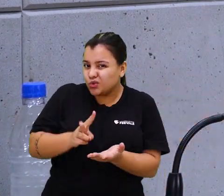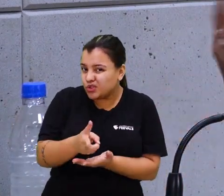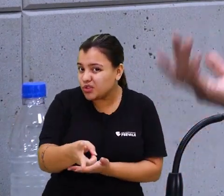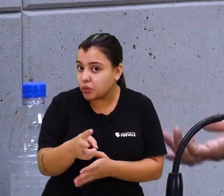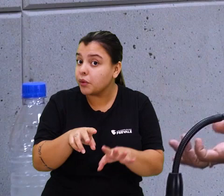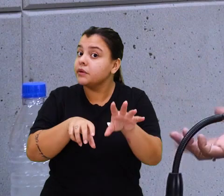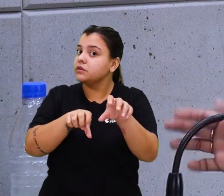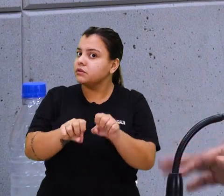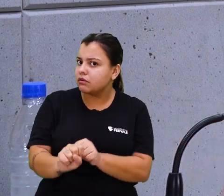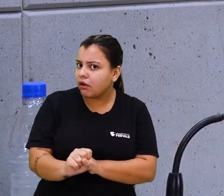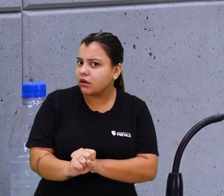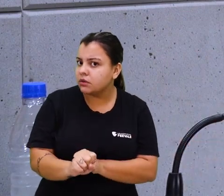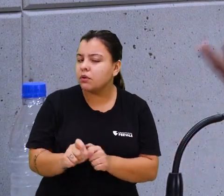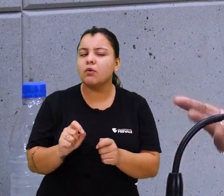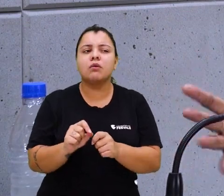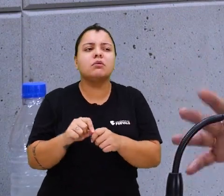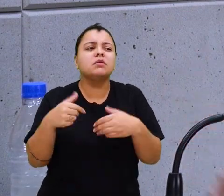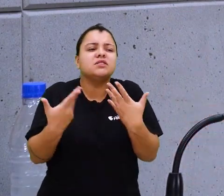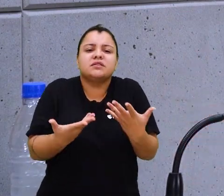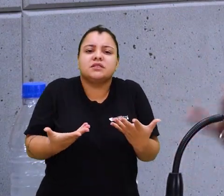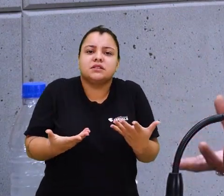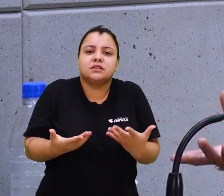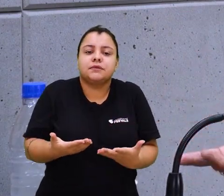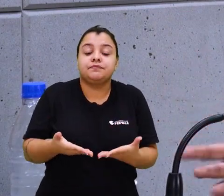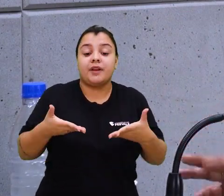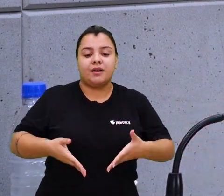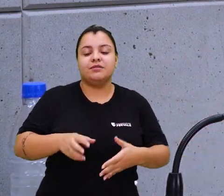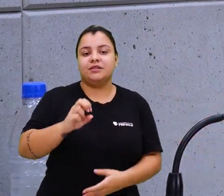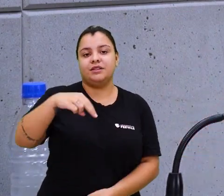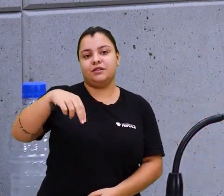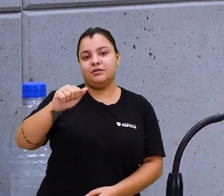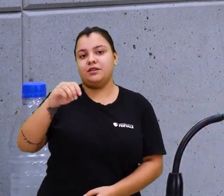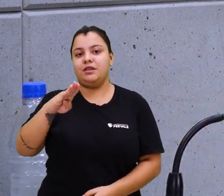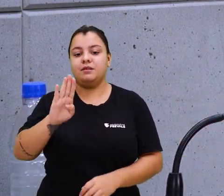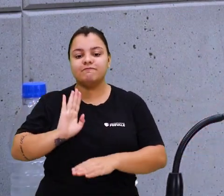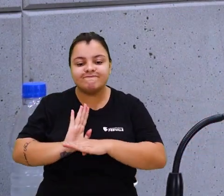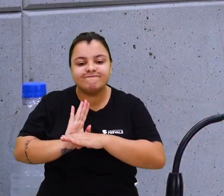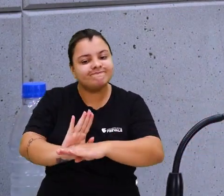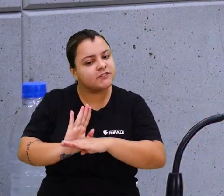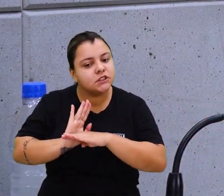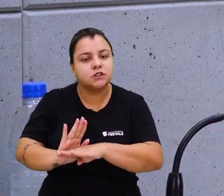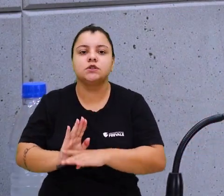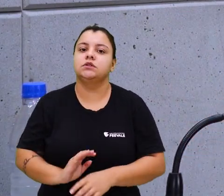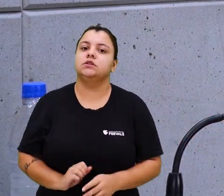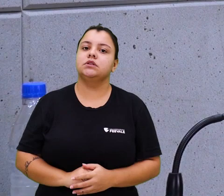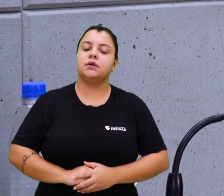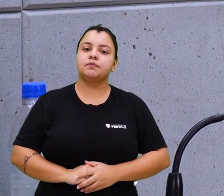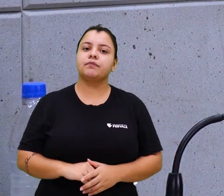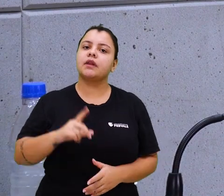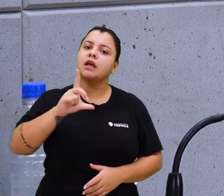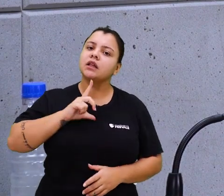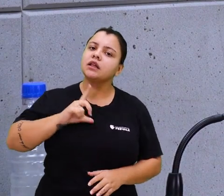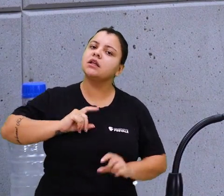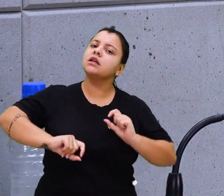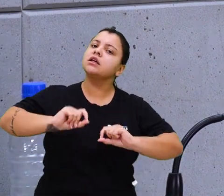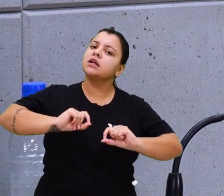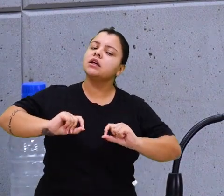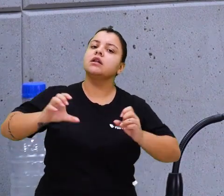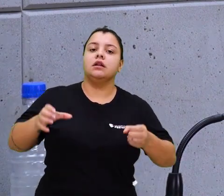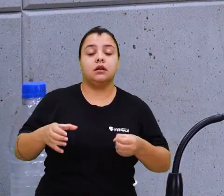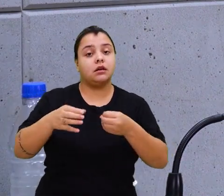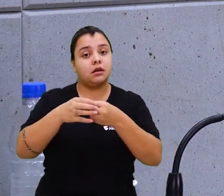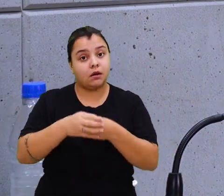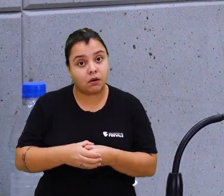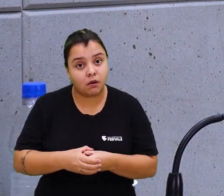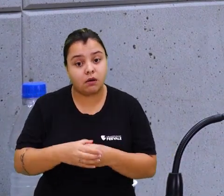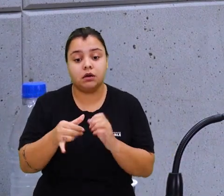como é que a gente vai fazer então tudo isso acho que o neab vem para colaborar né Olha tem que ter eh cotas